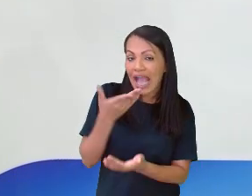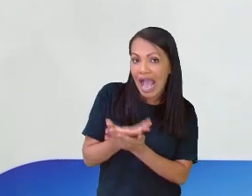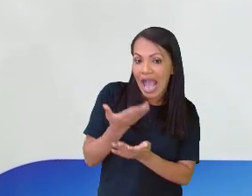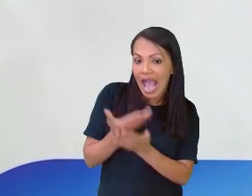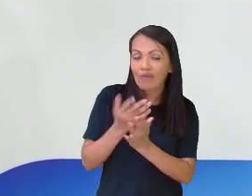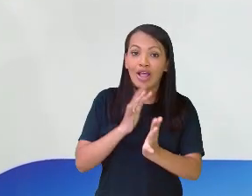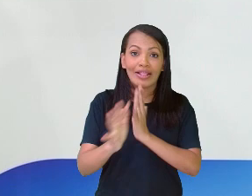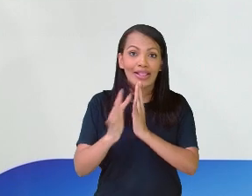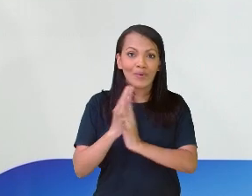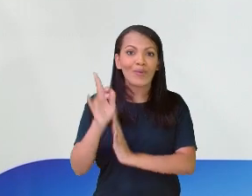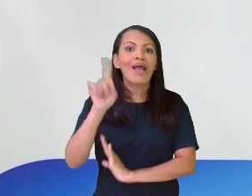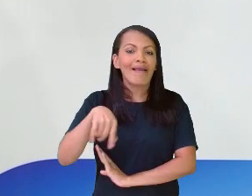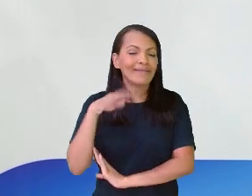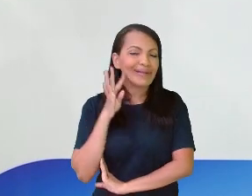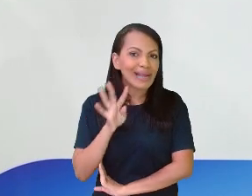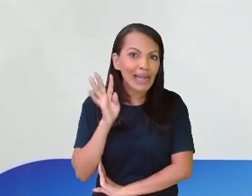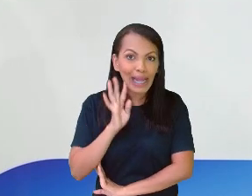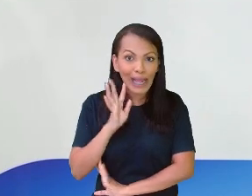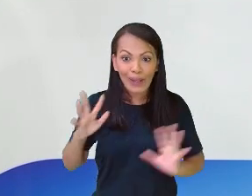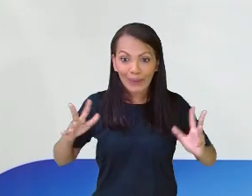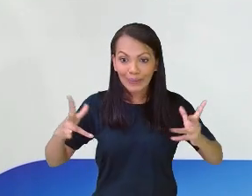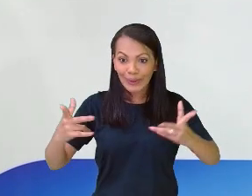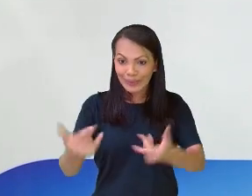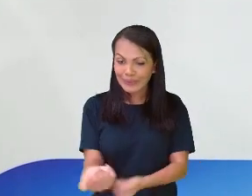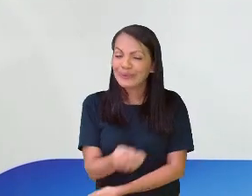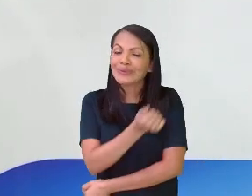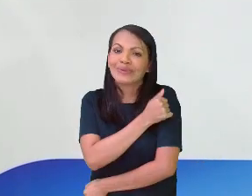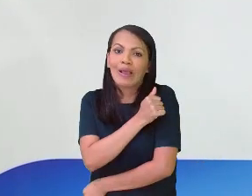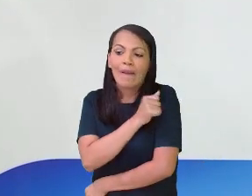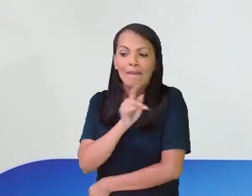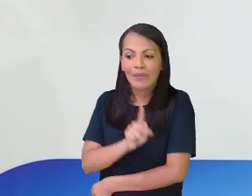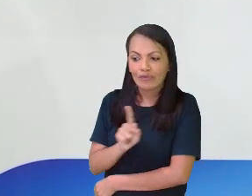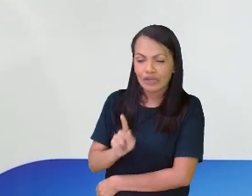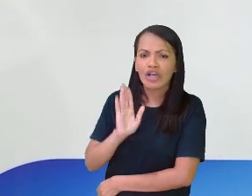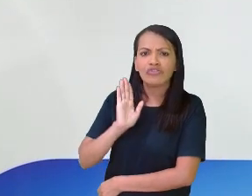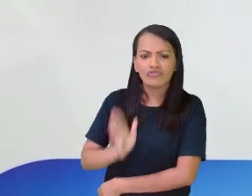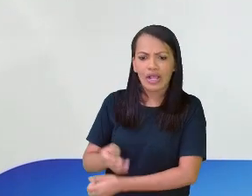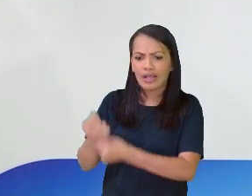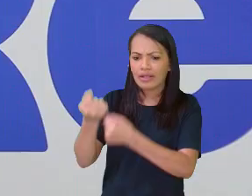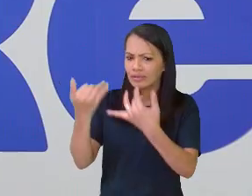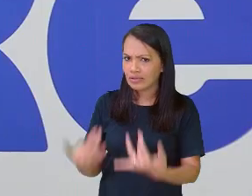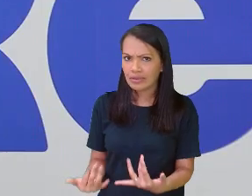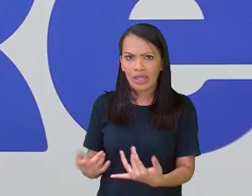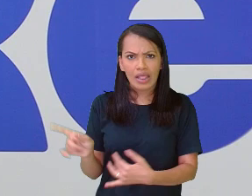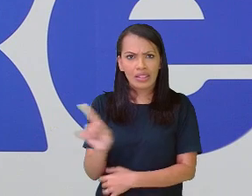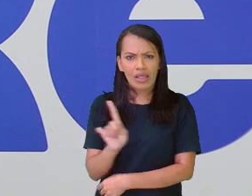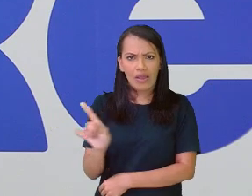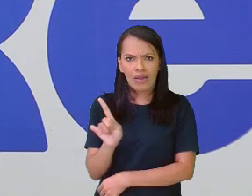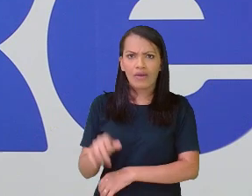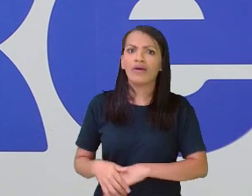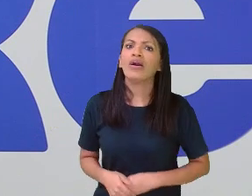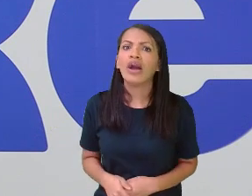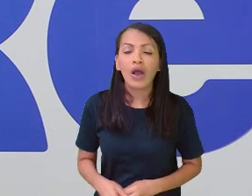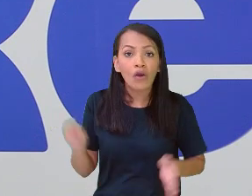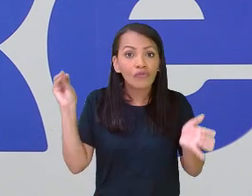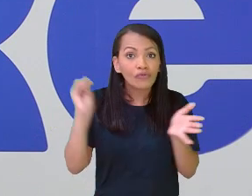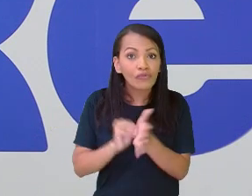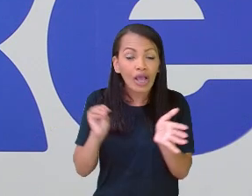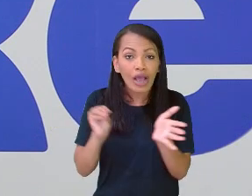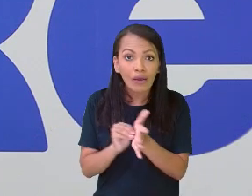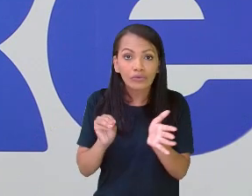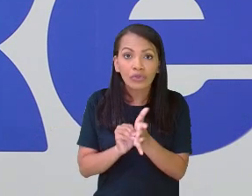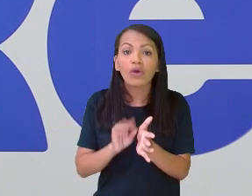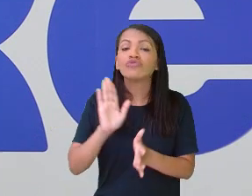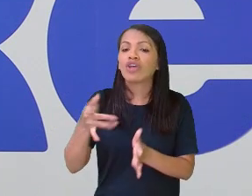dinâmica e bem legal para essa turma. Professora Sinara, eu já falei de todo mundo? Não. Faltou alguém? Faltou alguém e